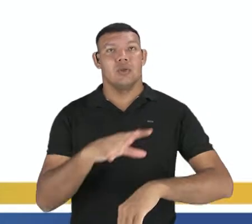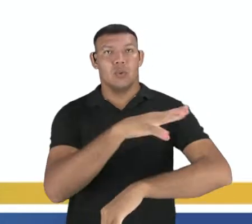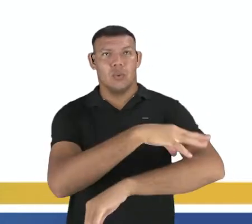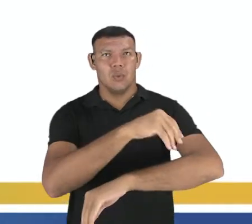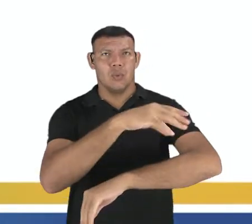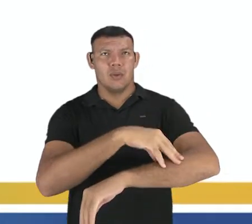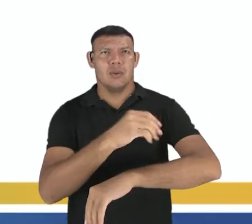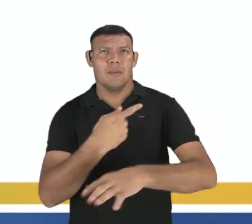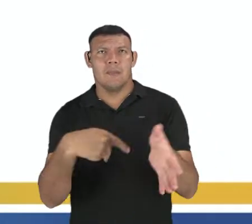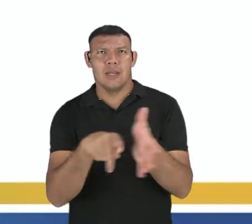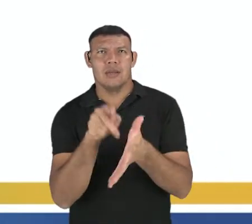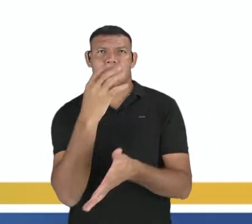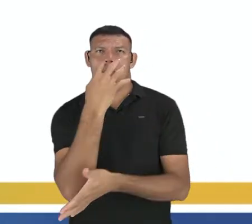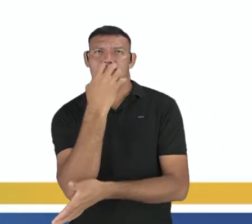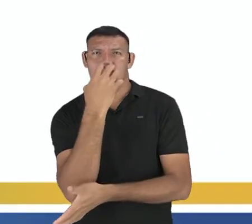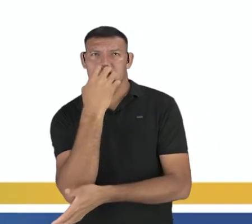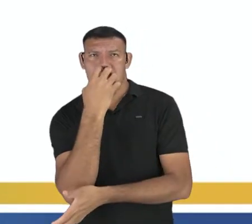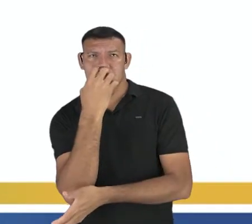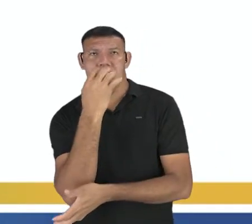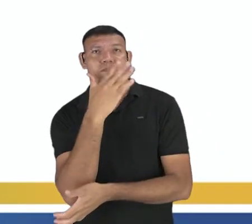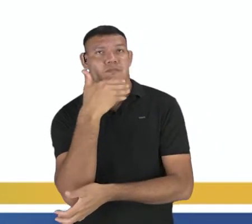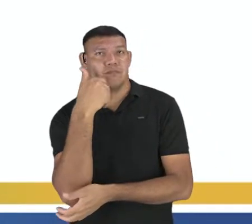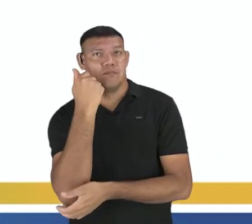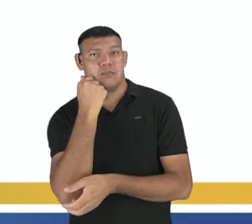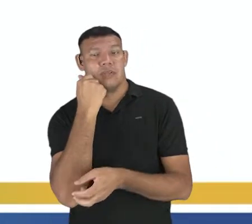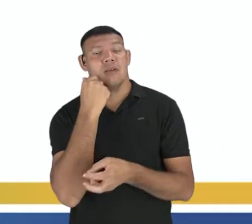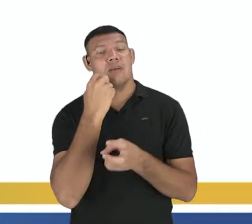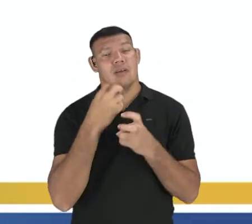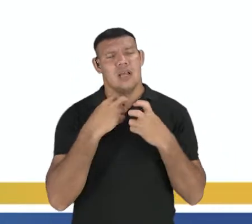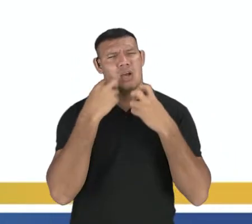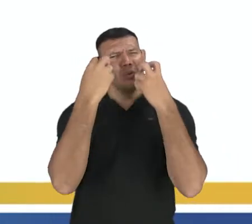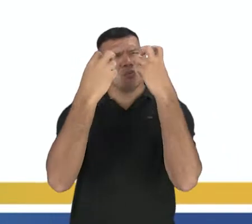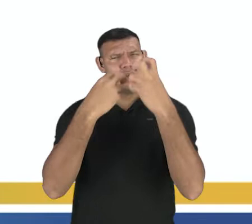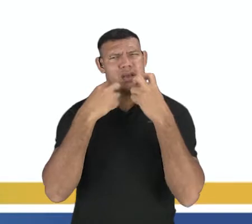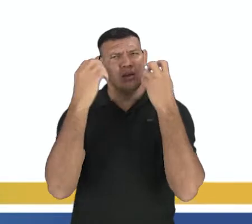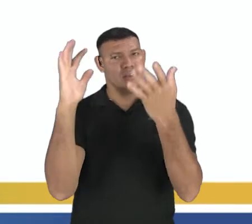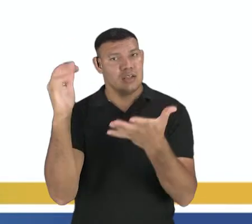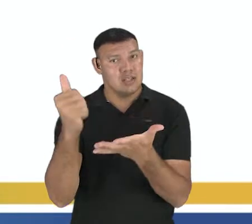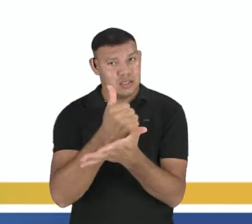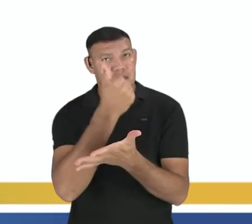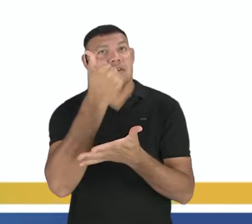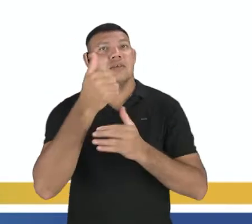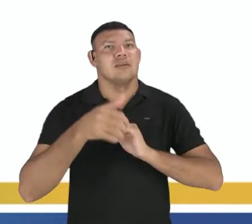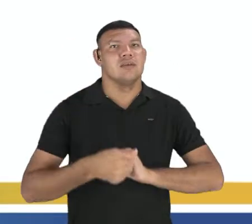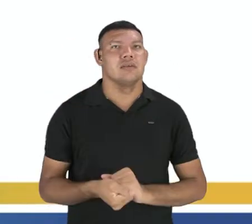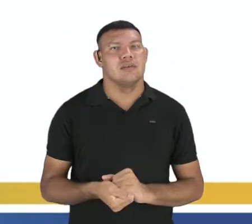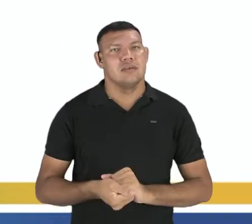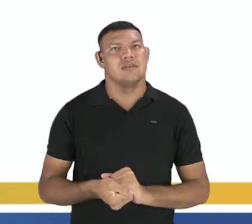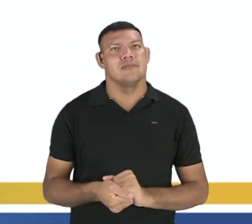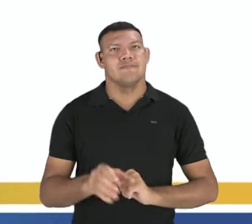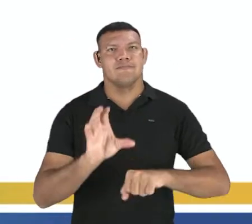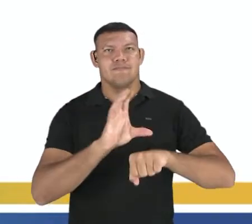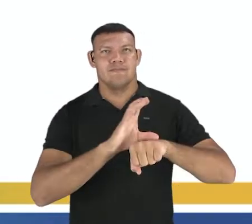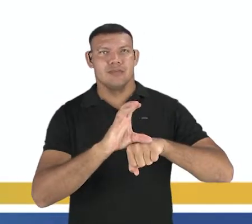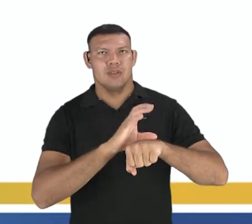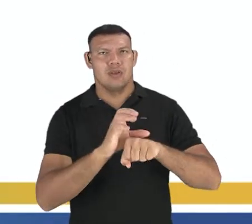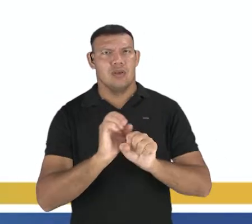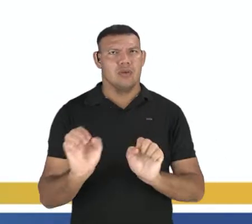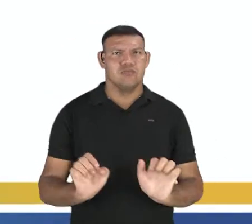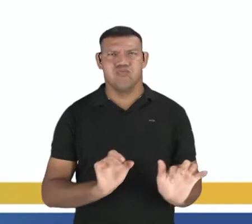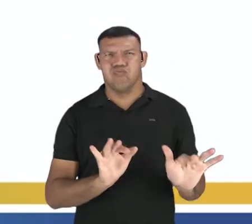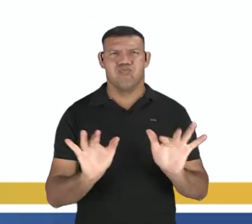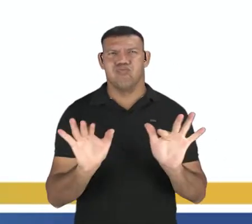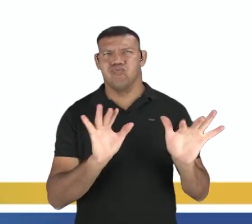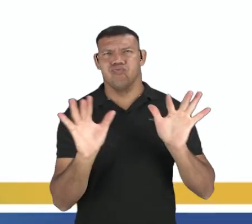corre o barco ou vai lento, e também na cor da fruta e no cheiro da comida, e no ronco do motor e